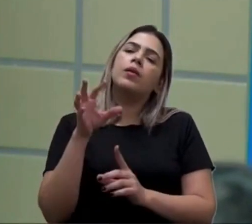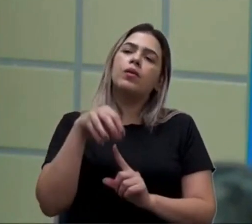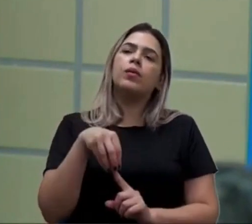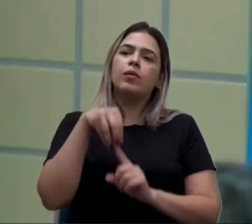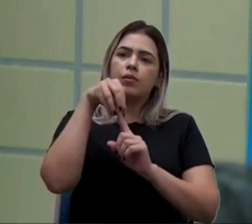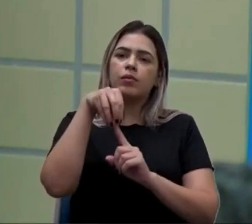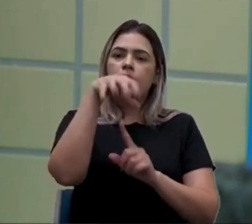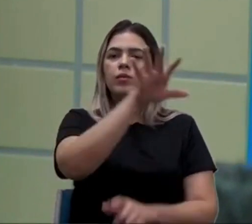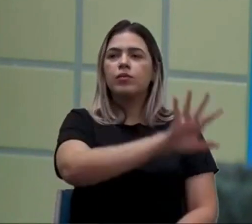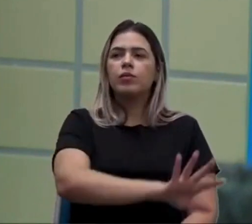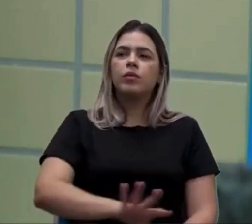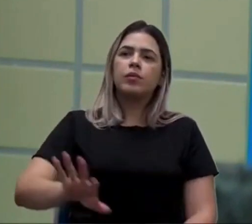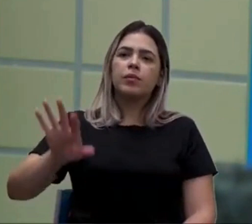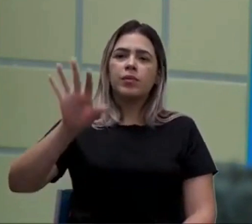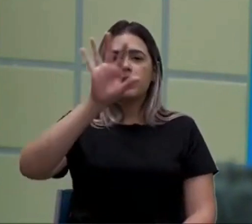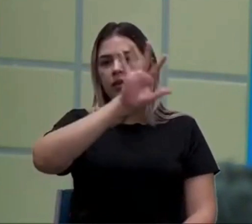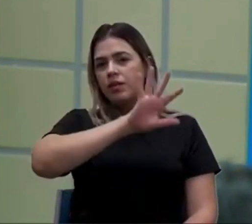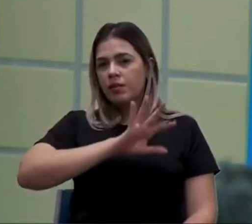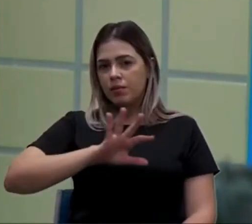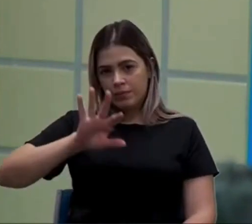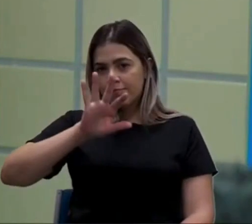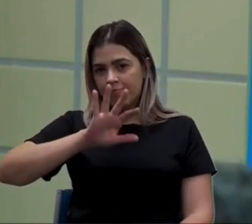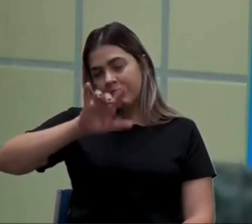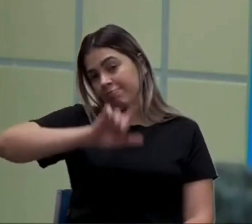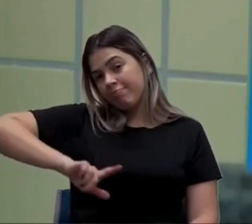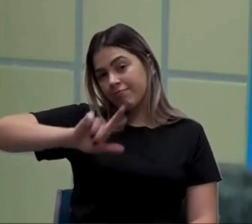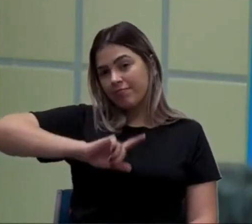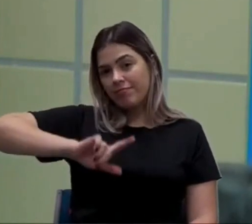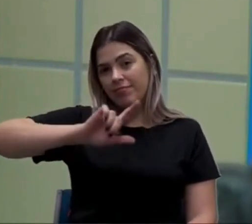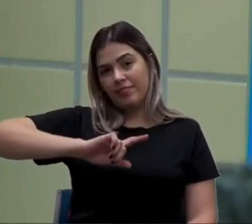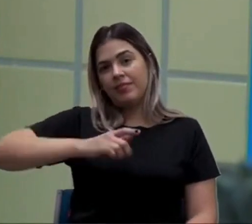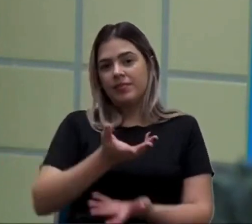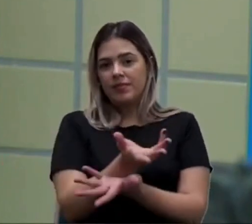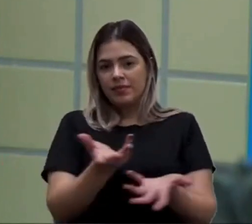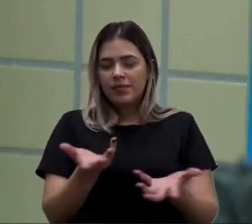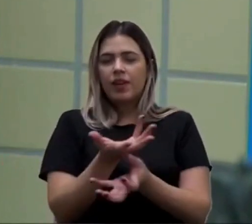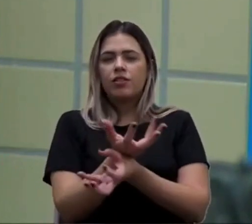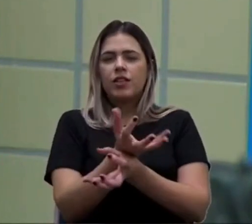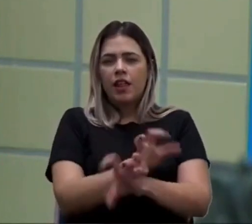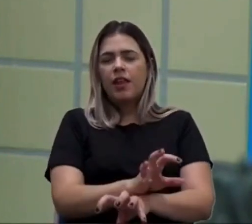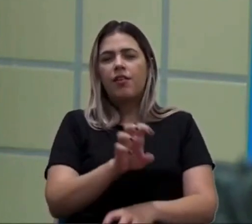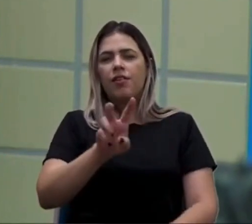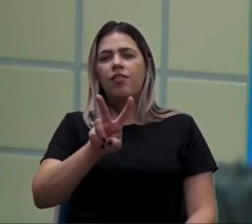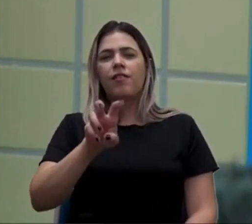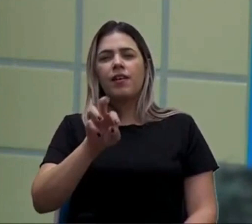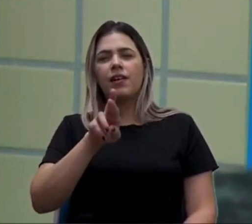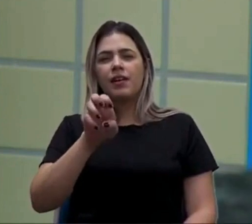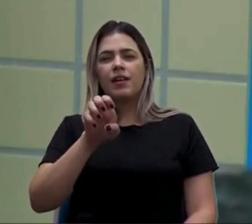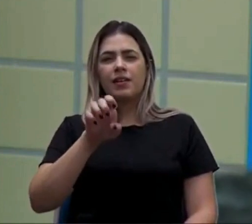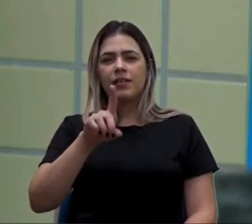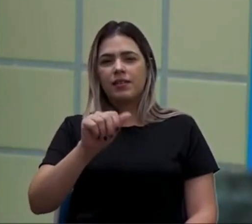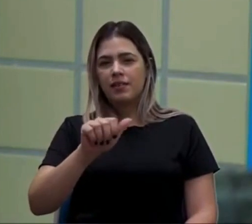esse universo metafísico lírico que é o Grande Sertão Veredas de Guimarães Rosa mas não apenas